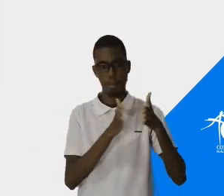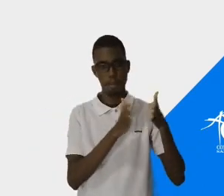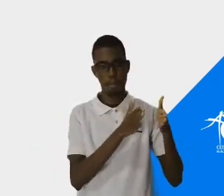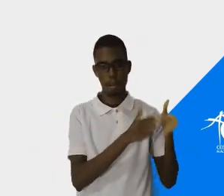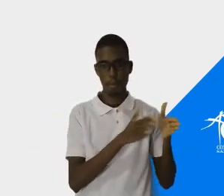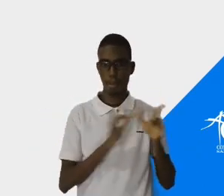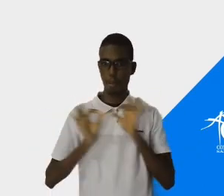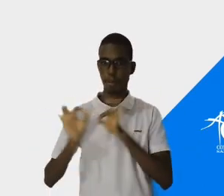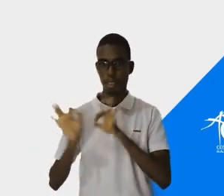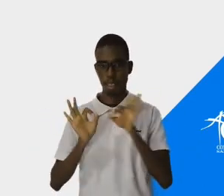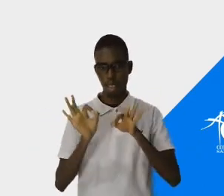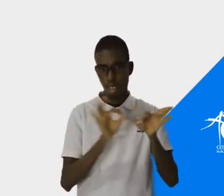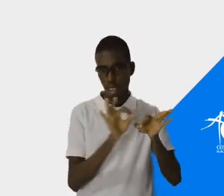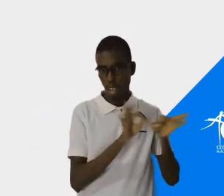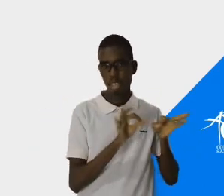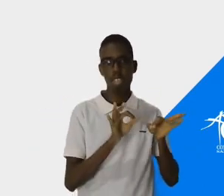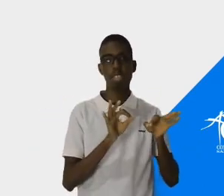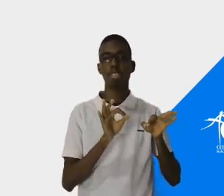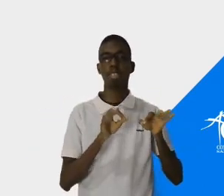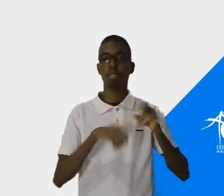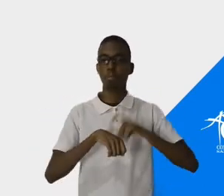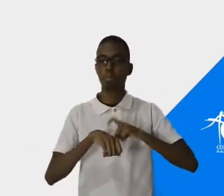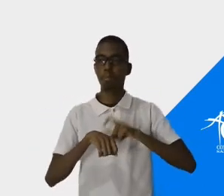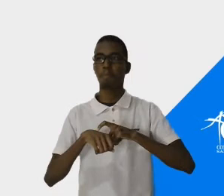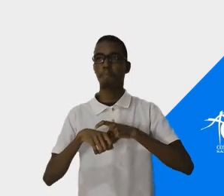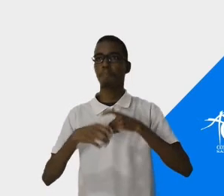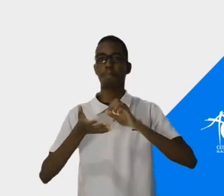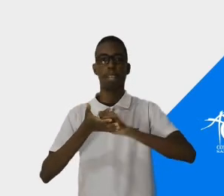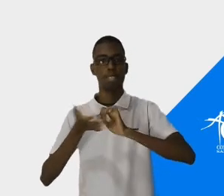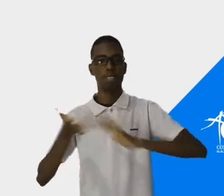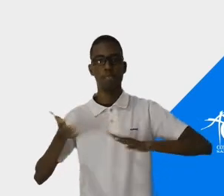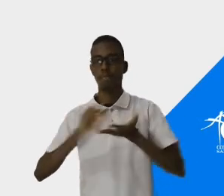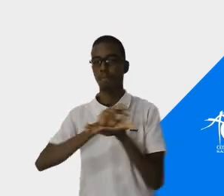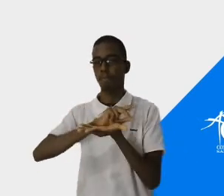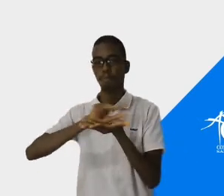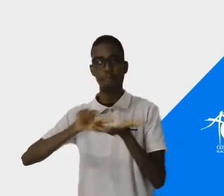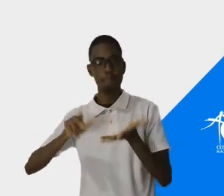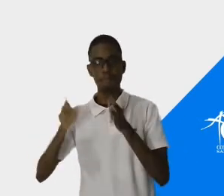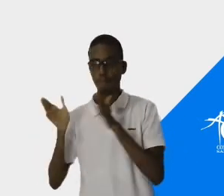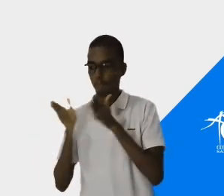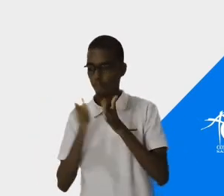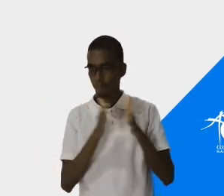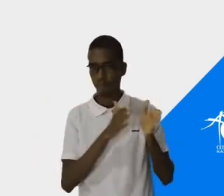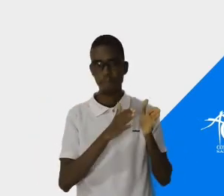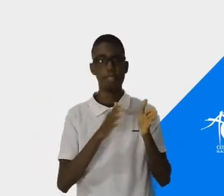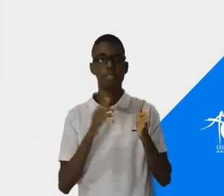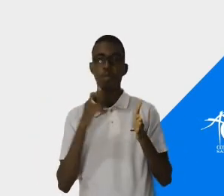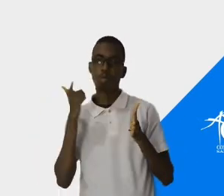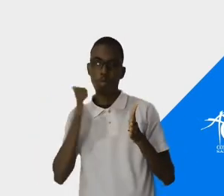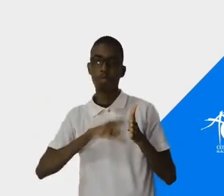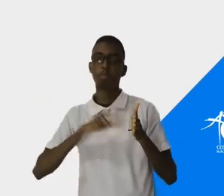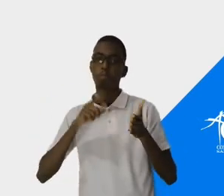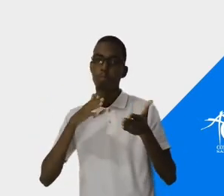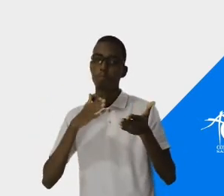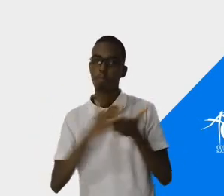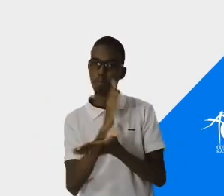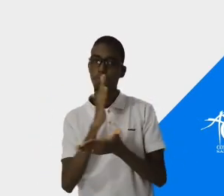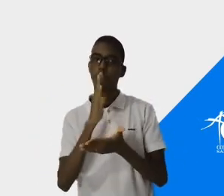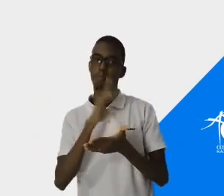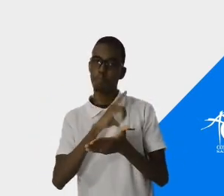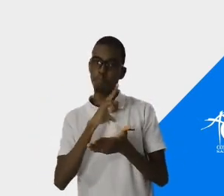de tarefas visando um maior sucesso da meta